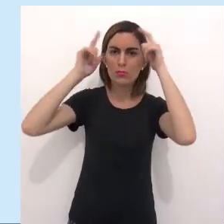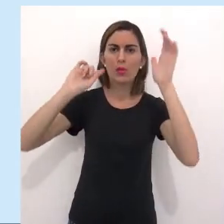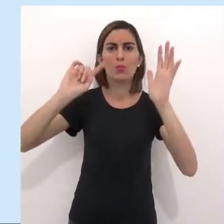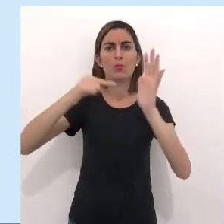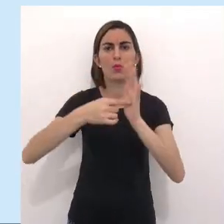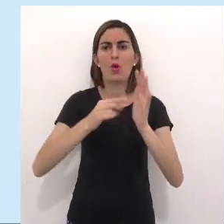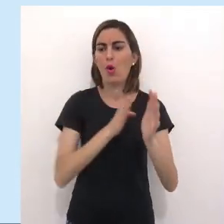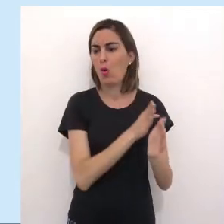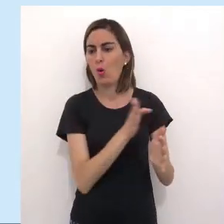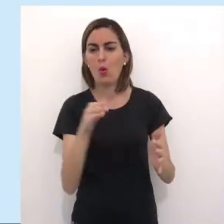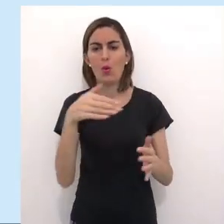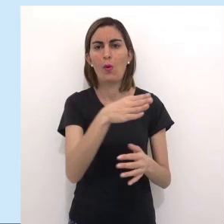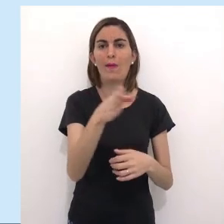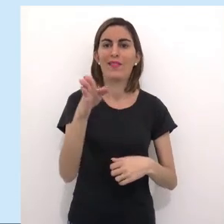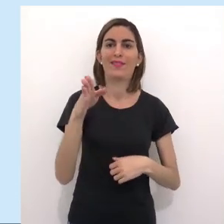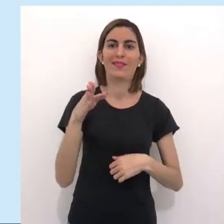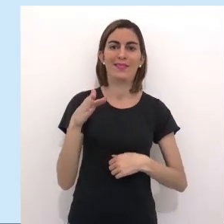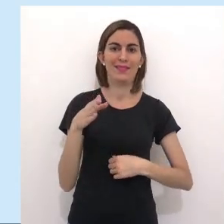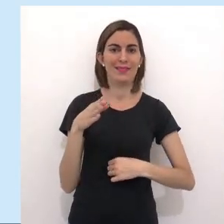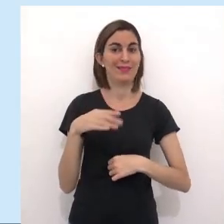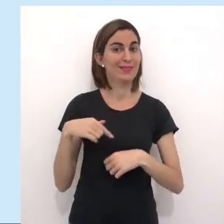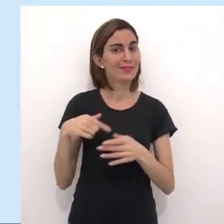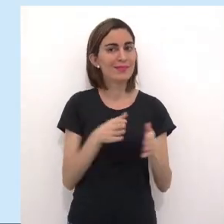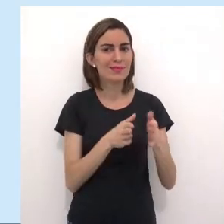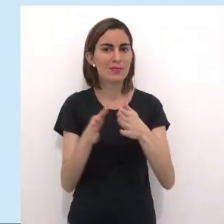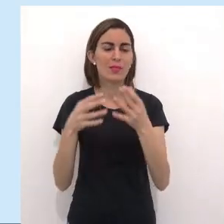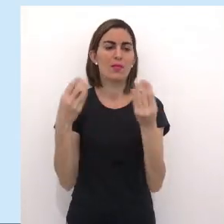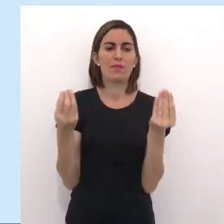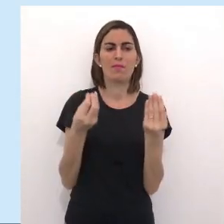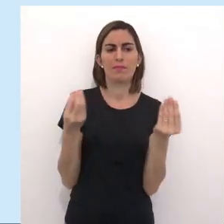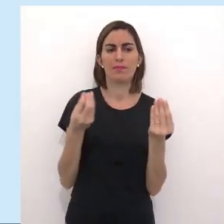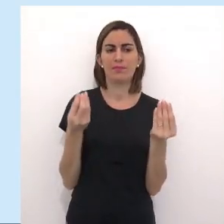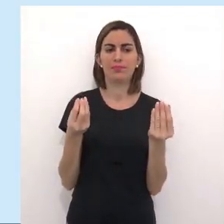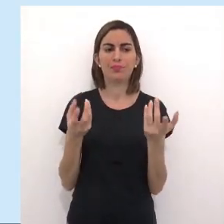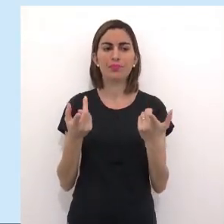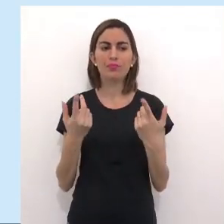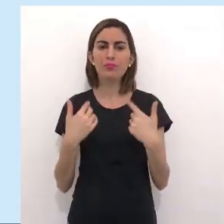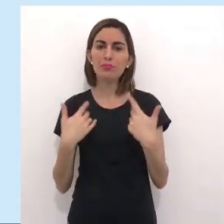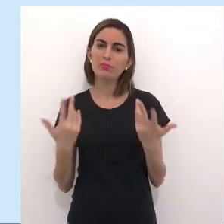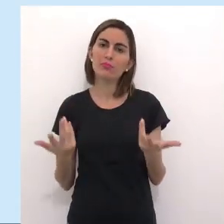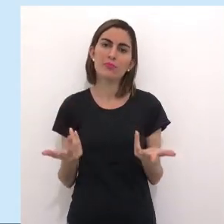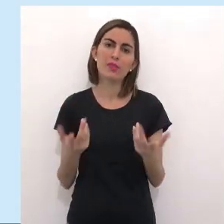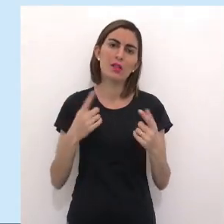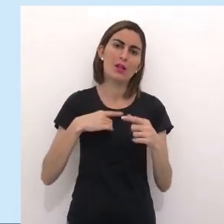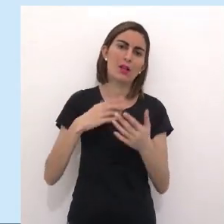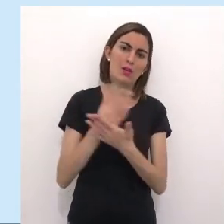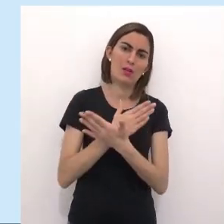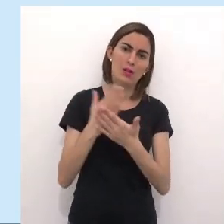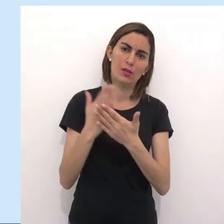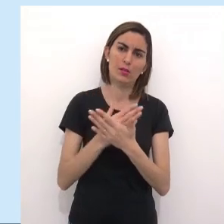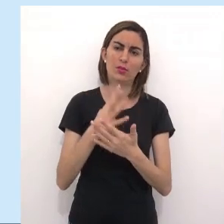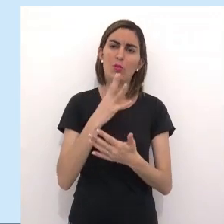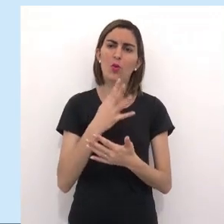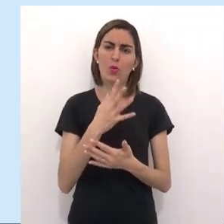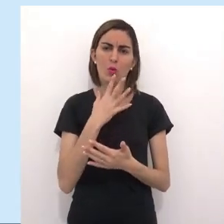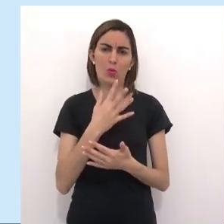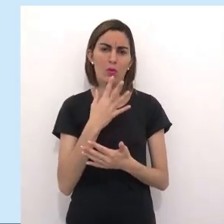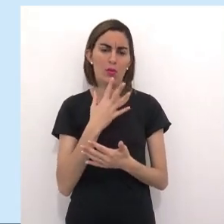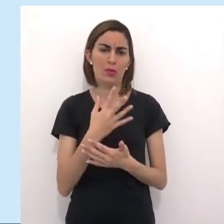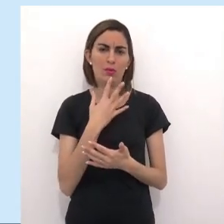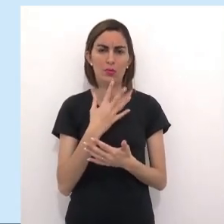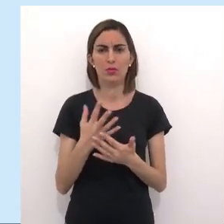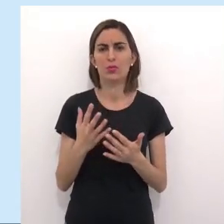o quê? Uma rota comercial. Mas era descobrir, na realidade, produtos que viessem a lhe